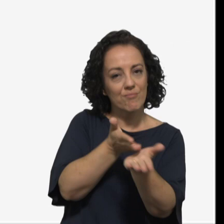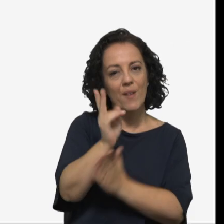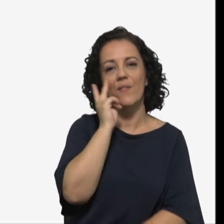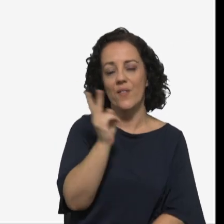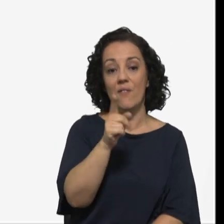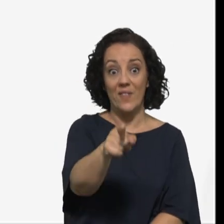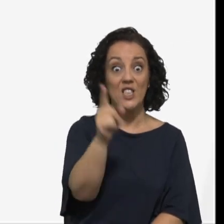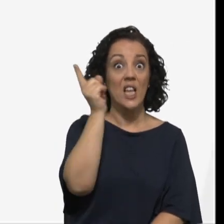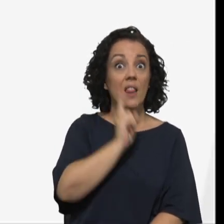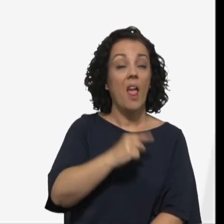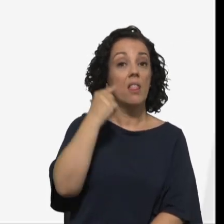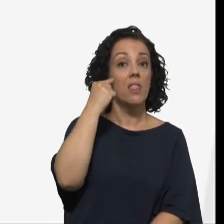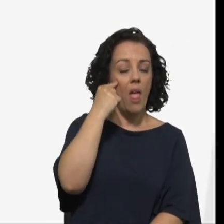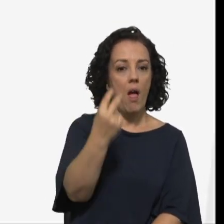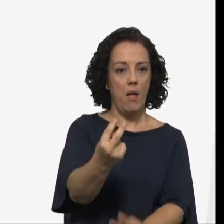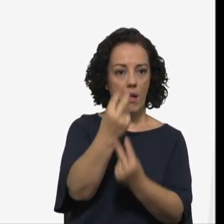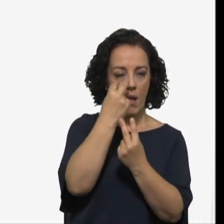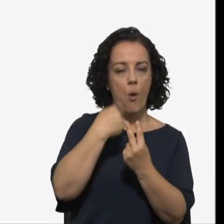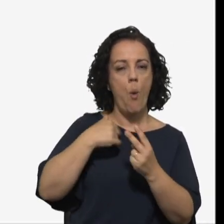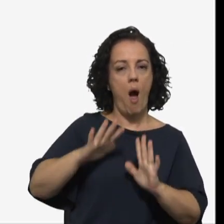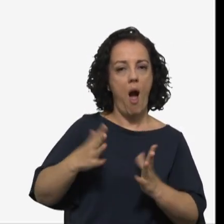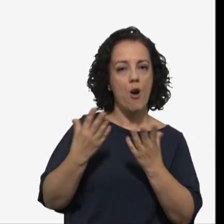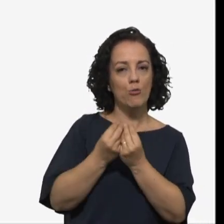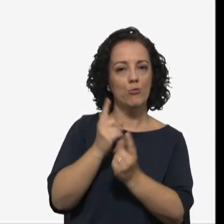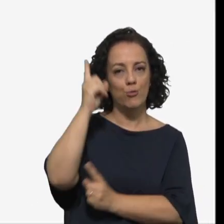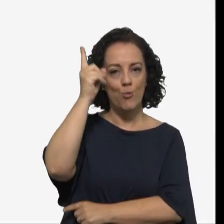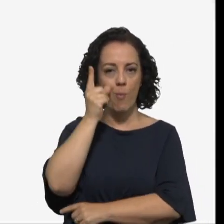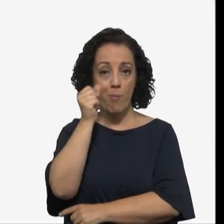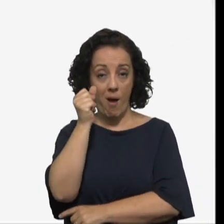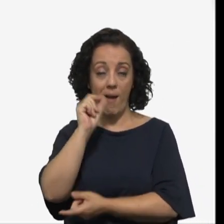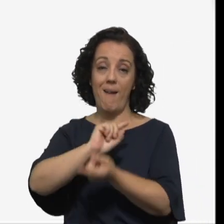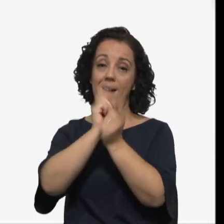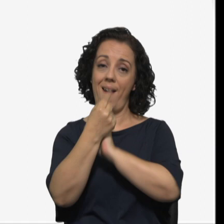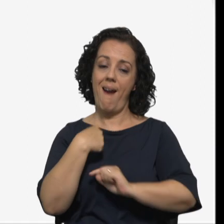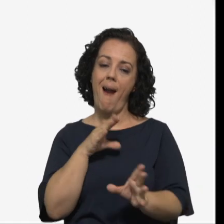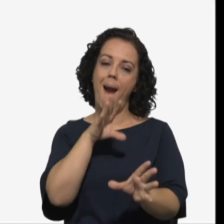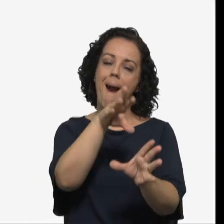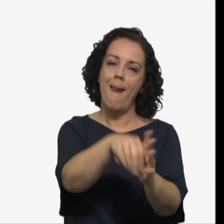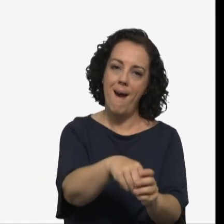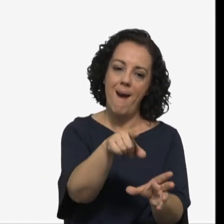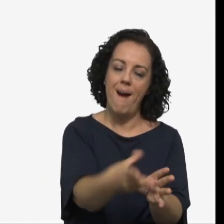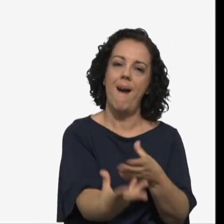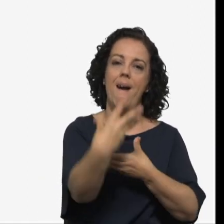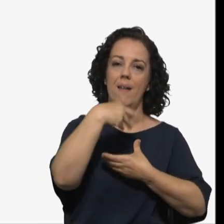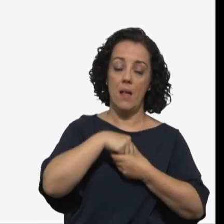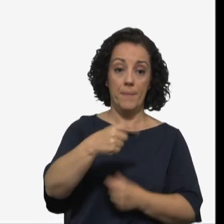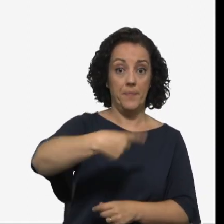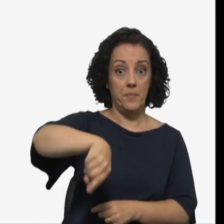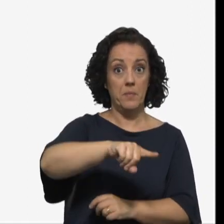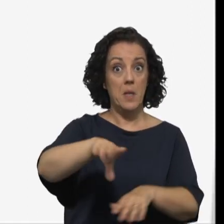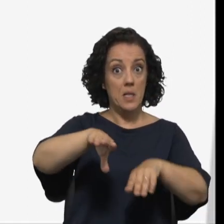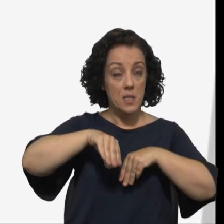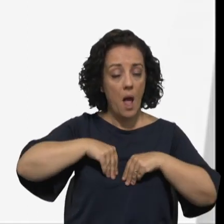Pai e que vós estáis em mim e eu em vós. Se alguém aceita os meus mandamentos e os